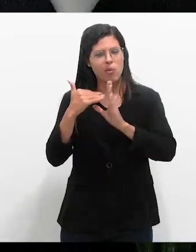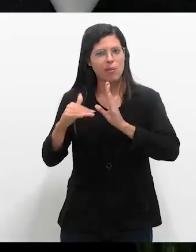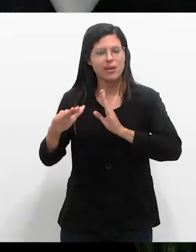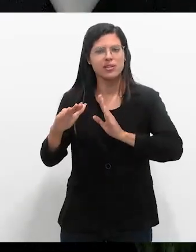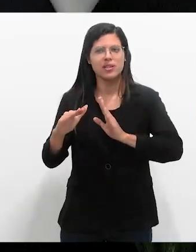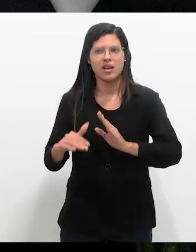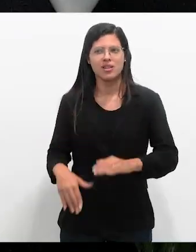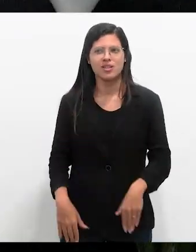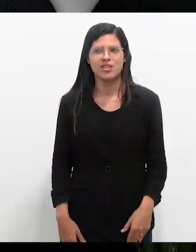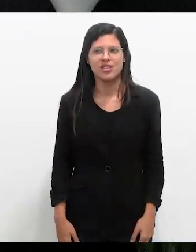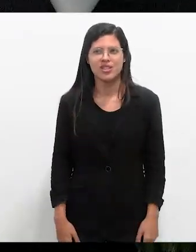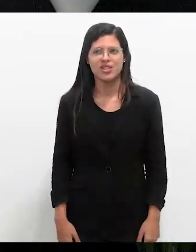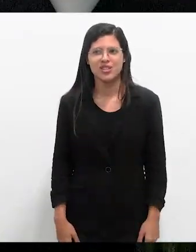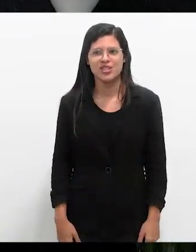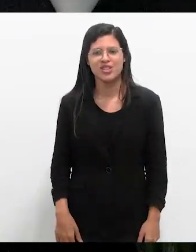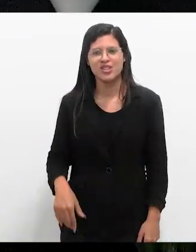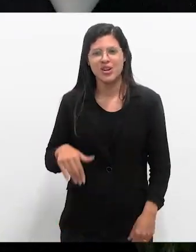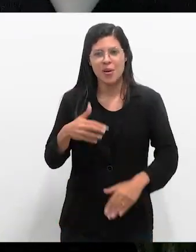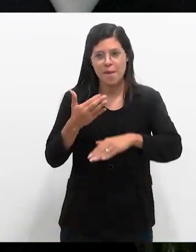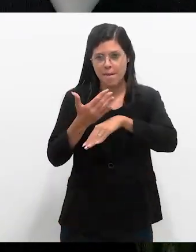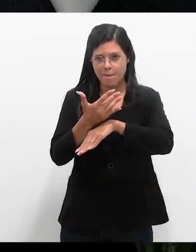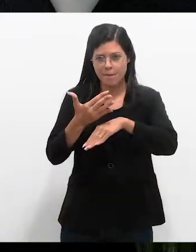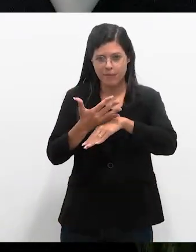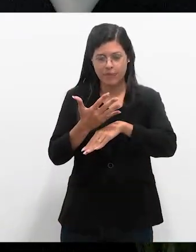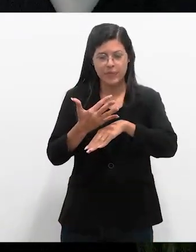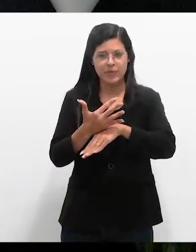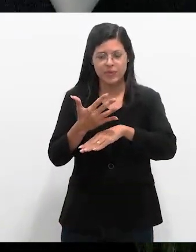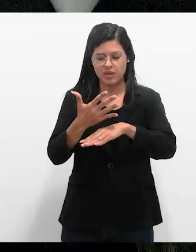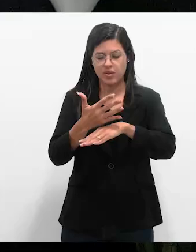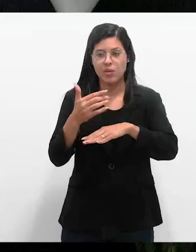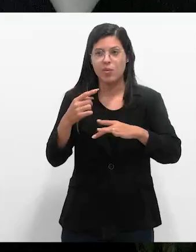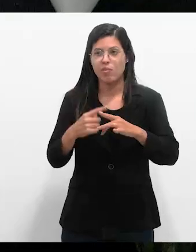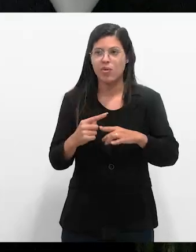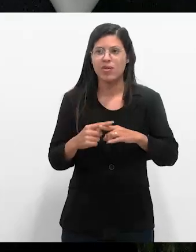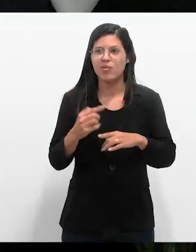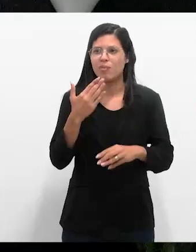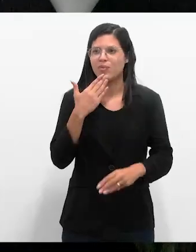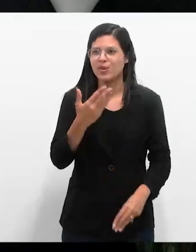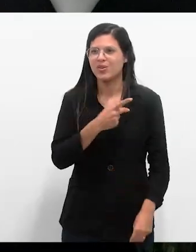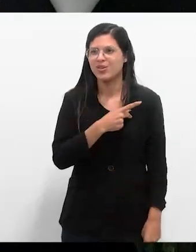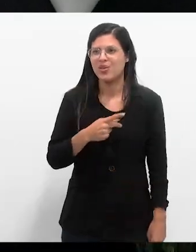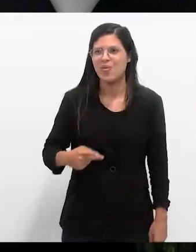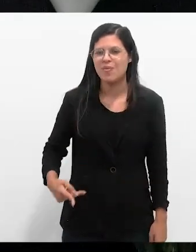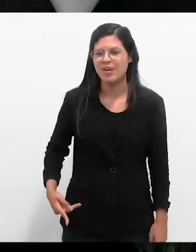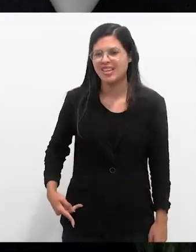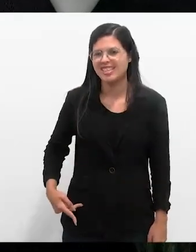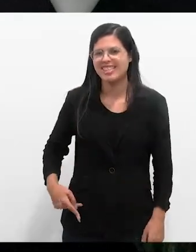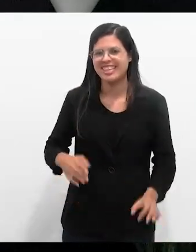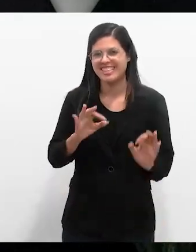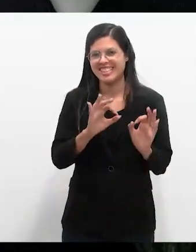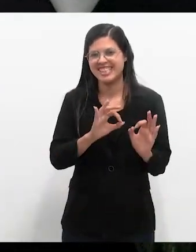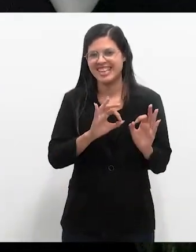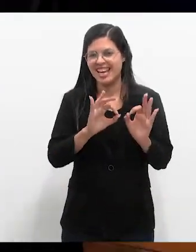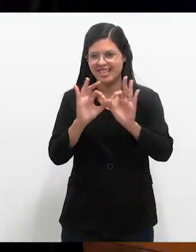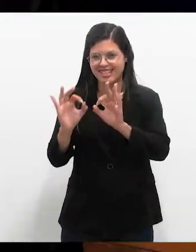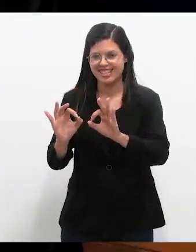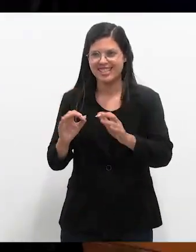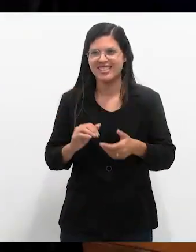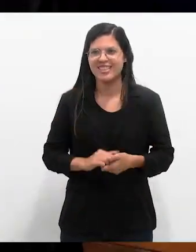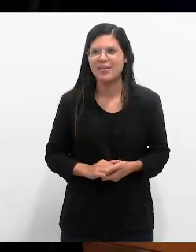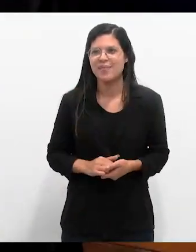uma mensagem para o Paraíso do Tuiuti, porque vou pedir ao presidente Thor que assista.